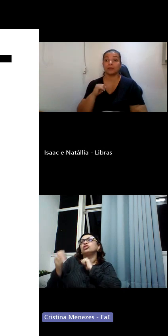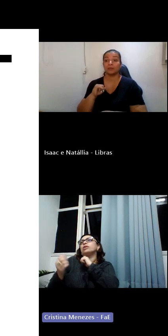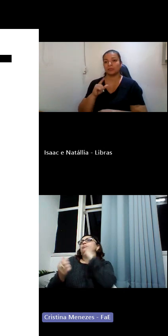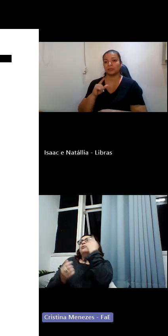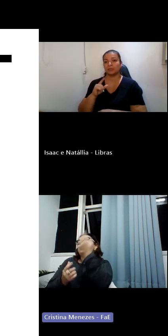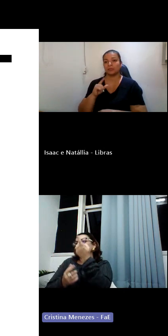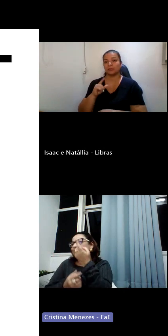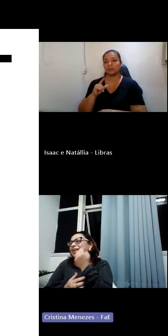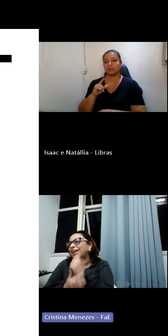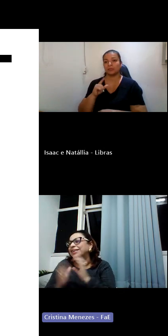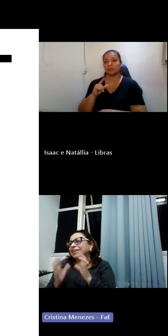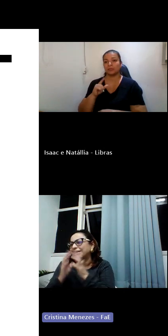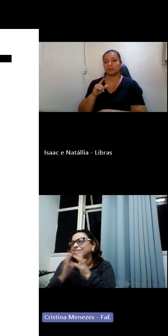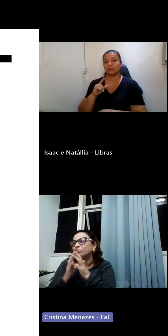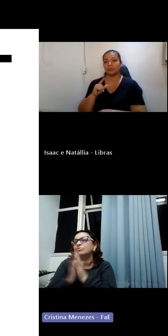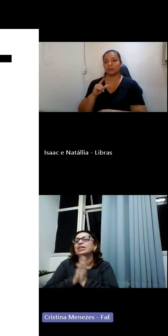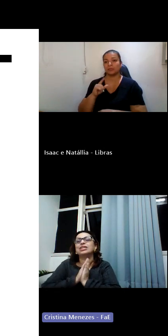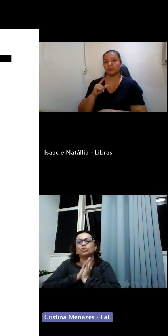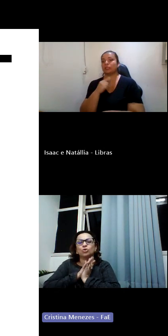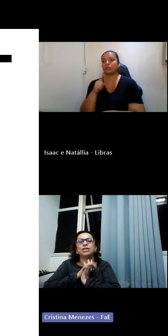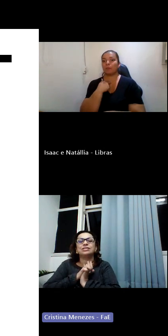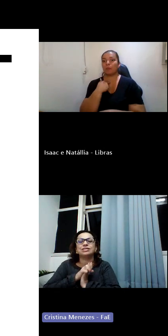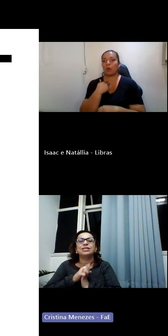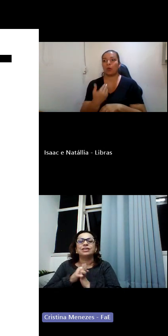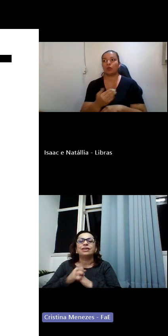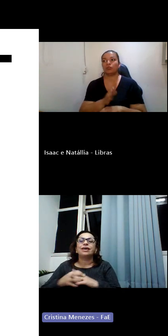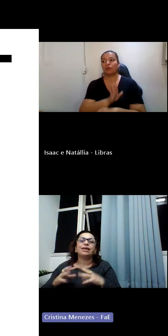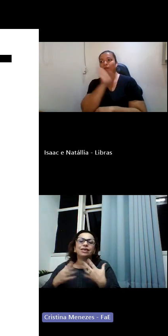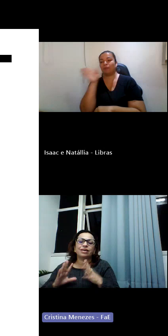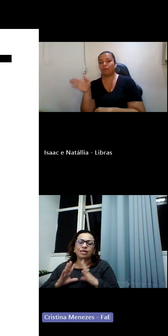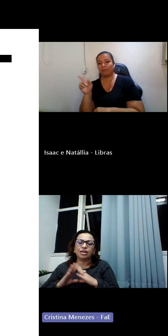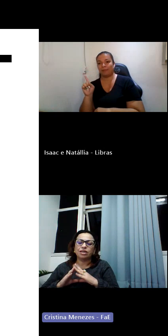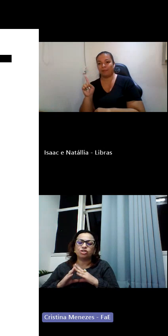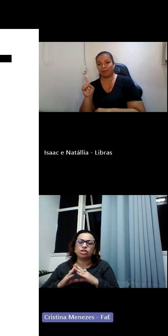a gente não pode ir para lá, né? São questões